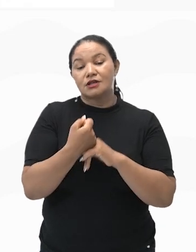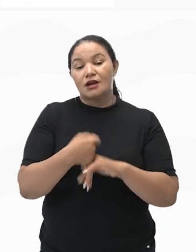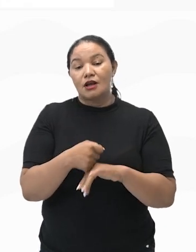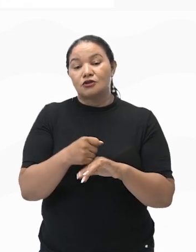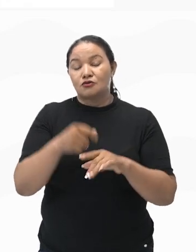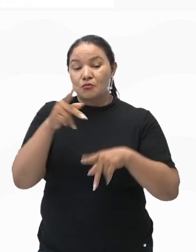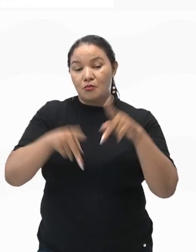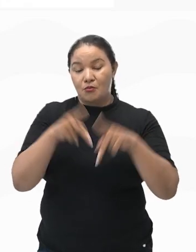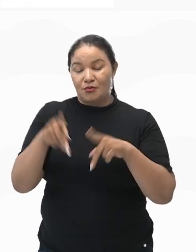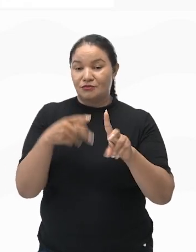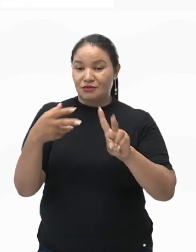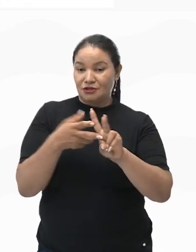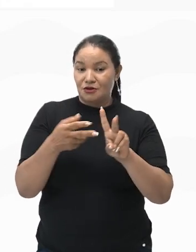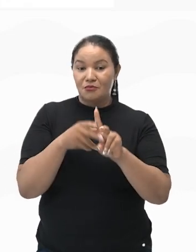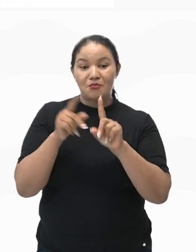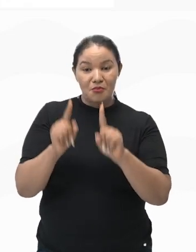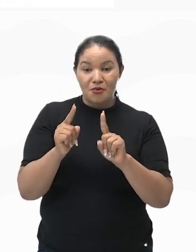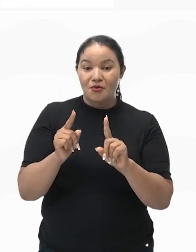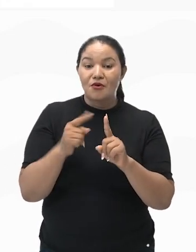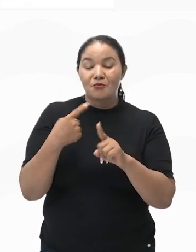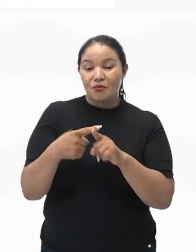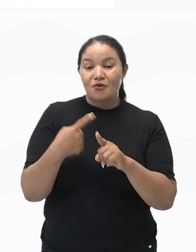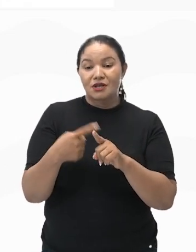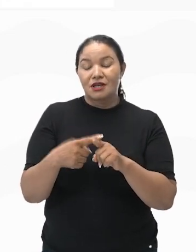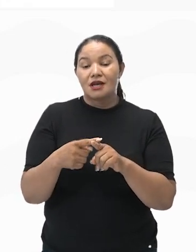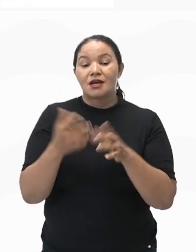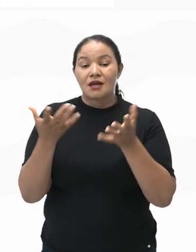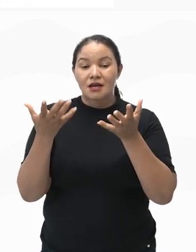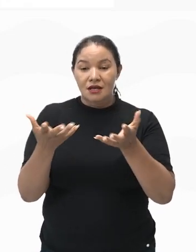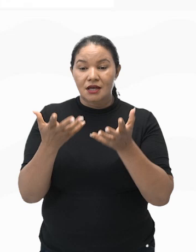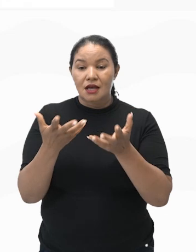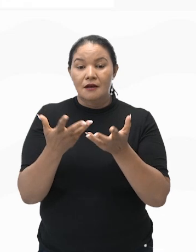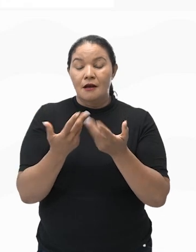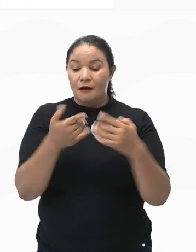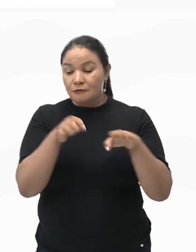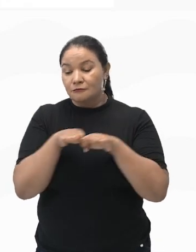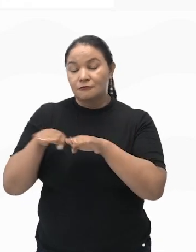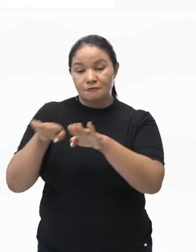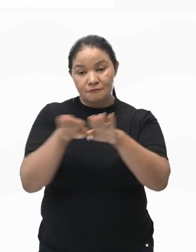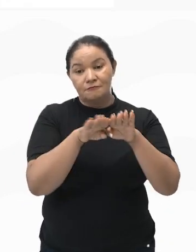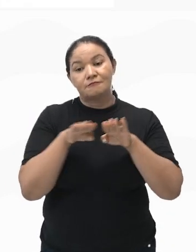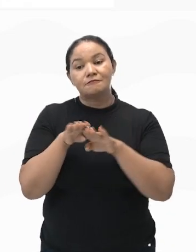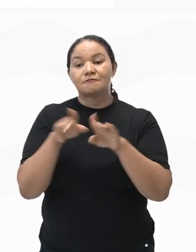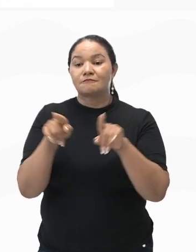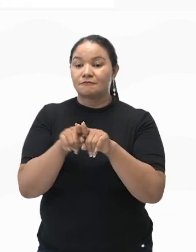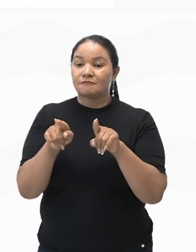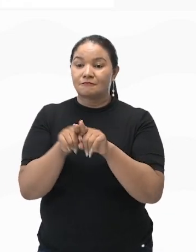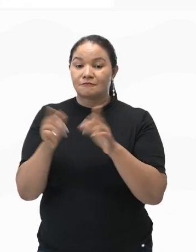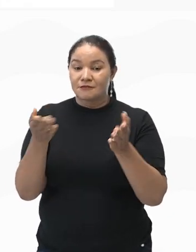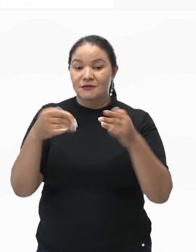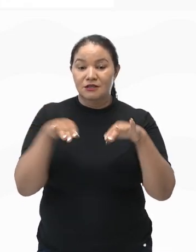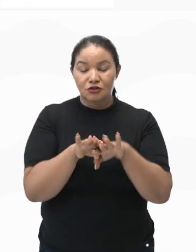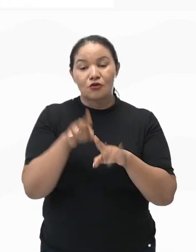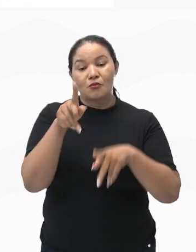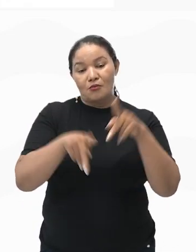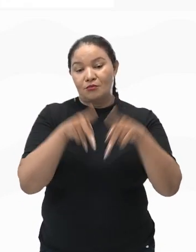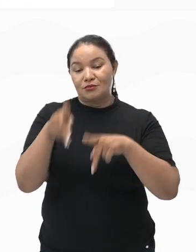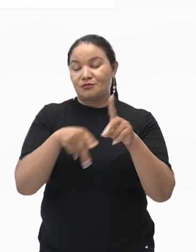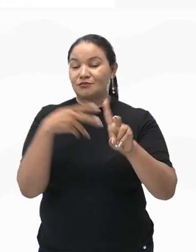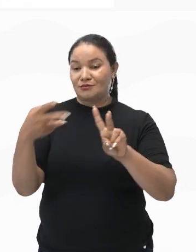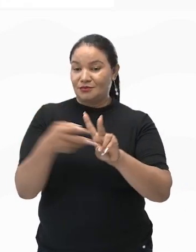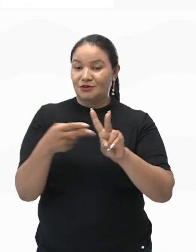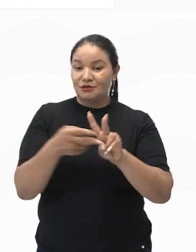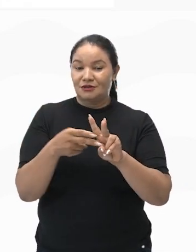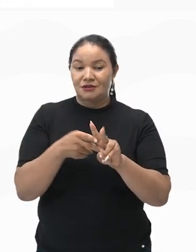sempre em busca pela igualdade e inclusão dos povos indígenas. Isto é um desafio